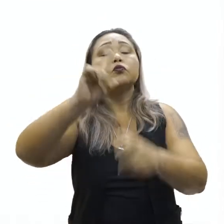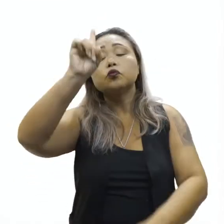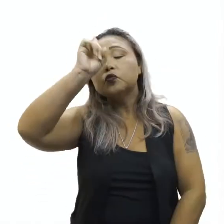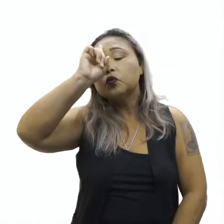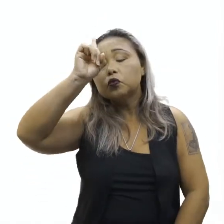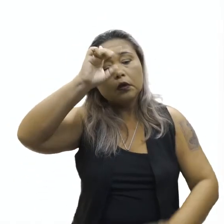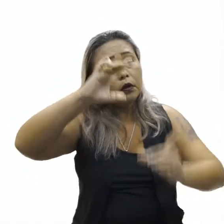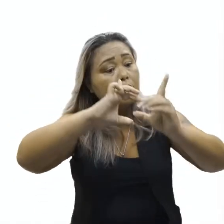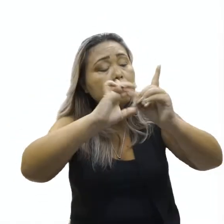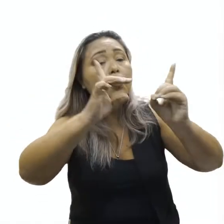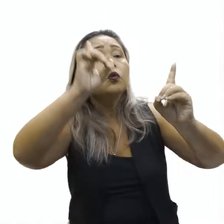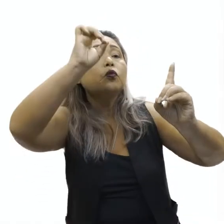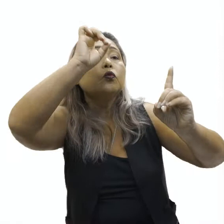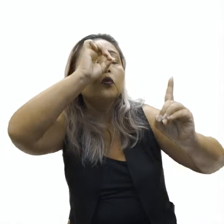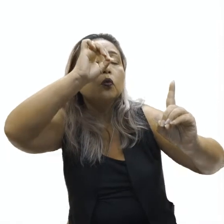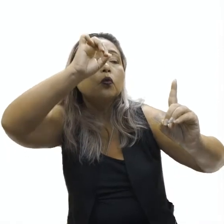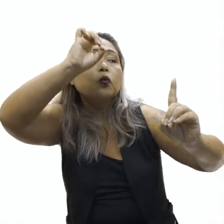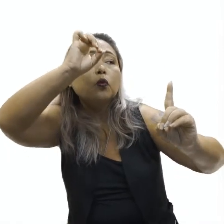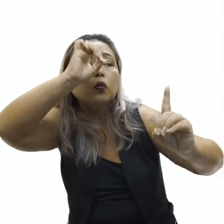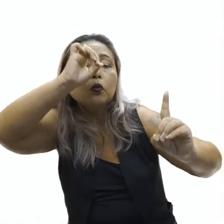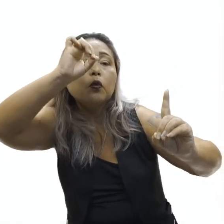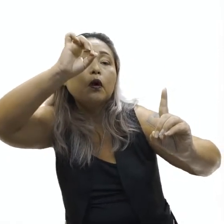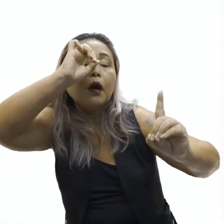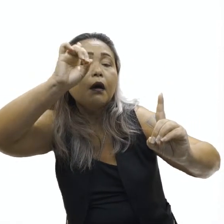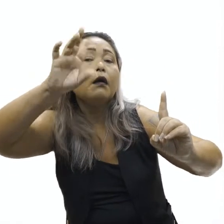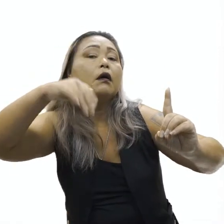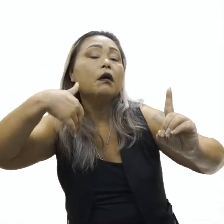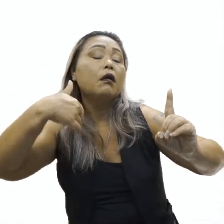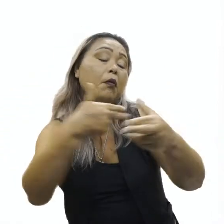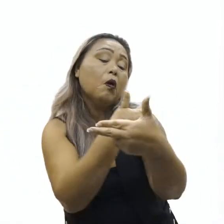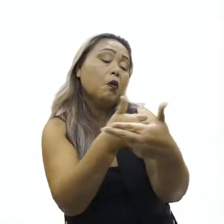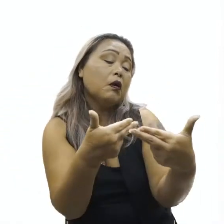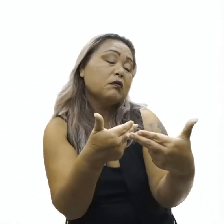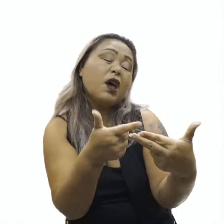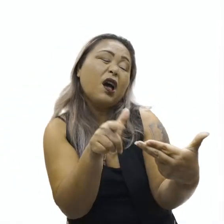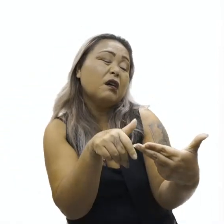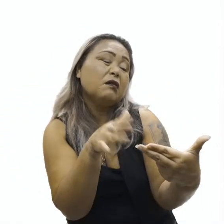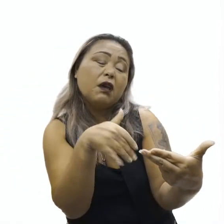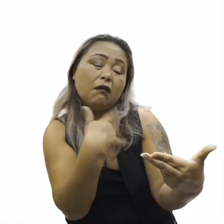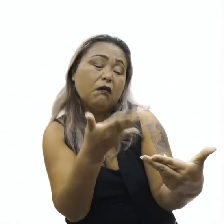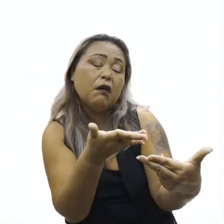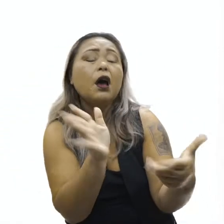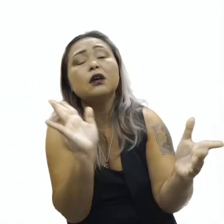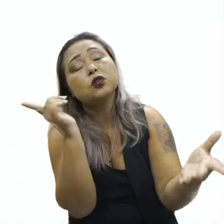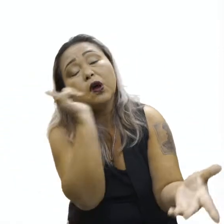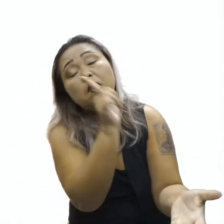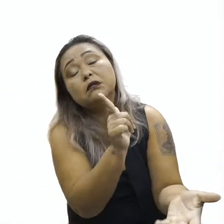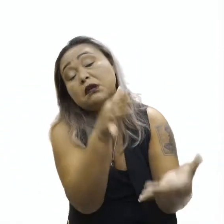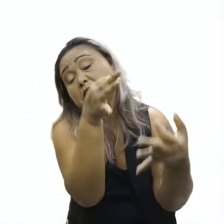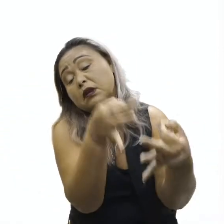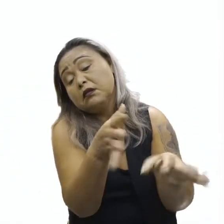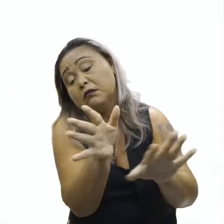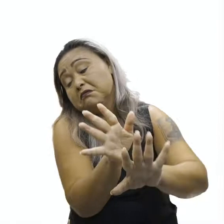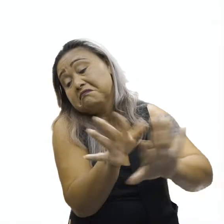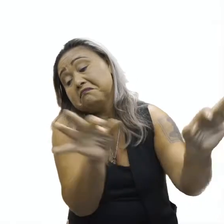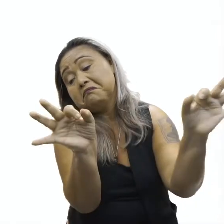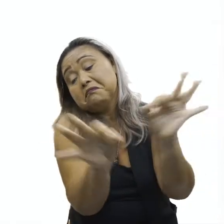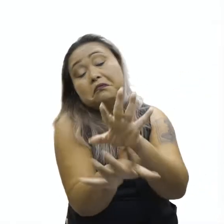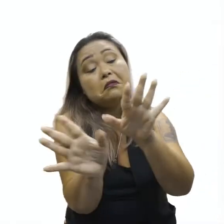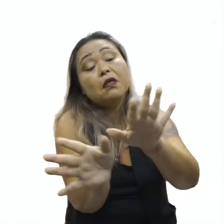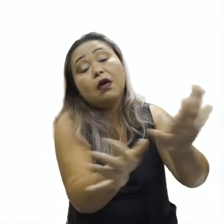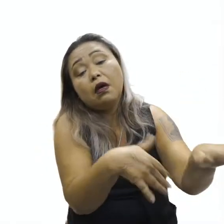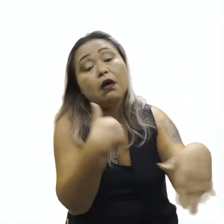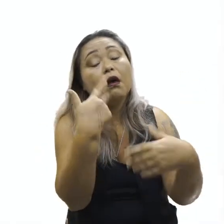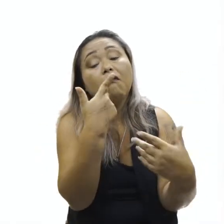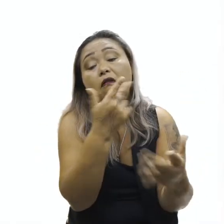dia. Não é uma coisa que a gente vai, tá bom, conquistamos a democracia, tá tudo certo, tudo resolvido e ninguém fala